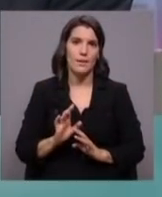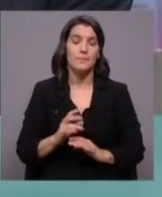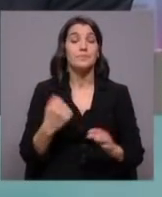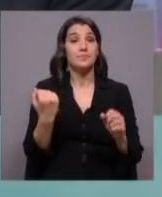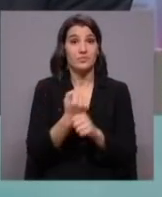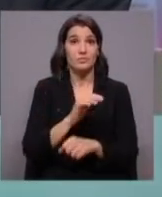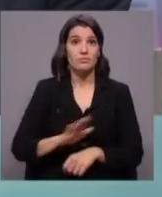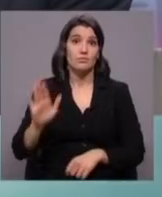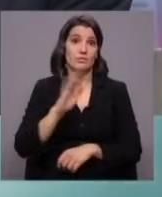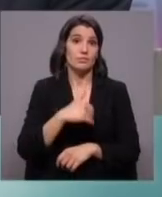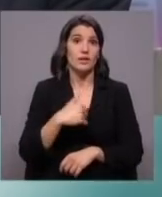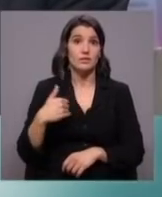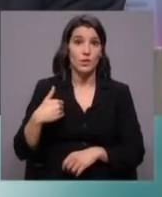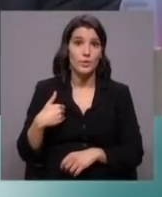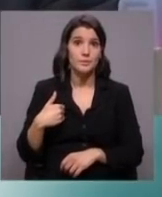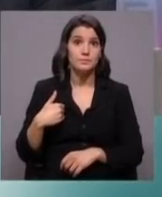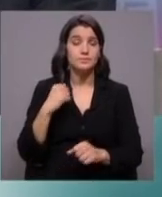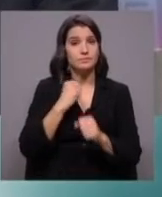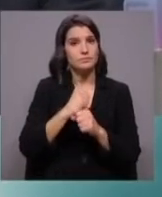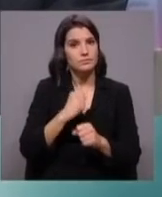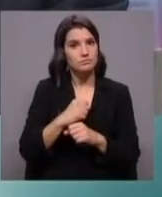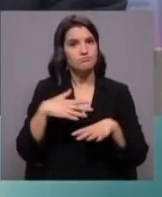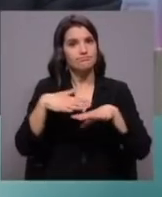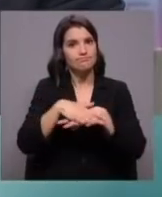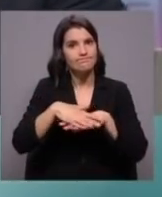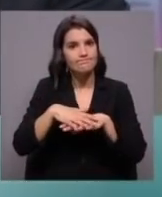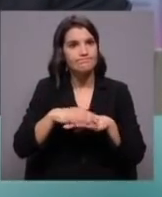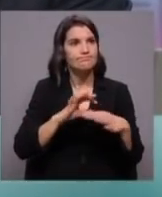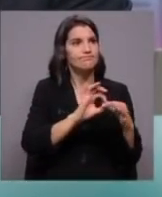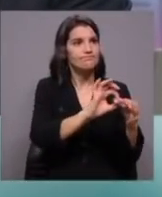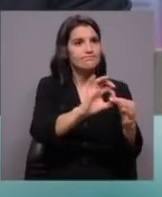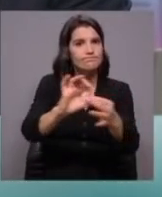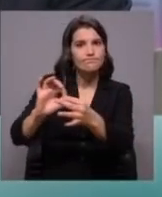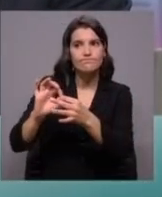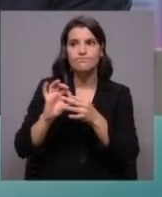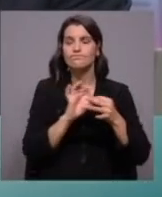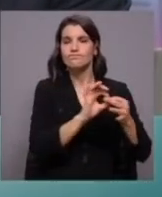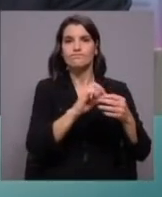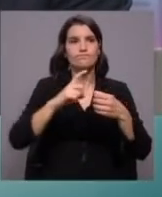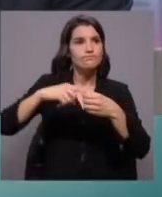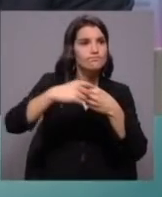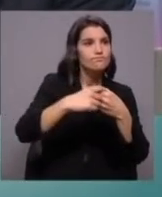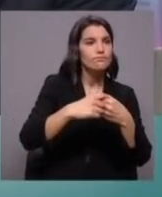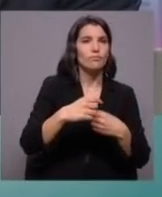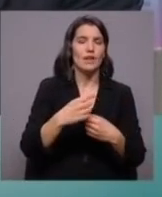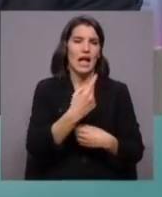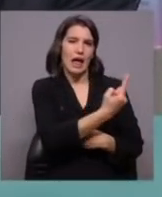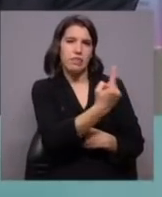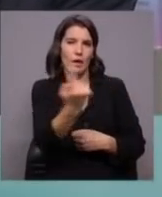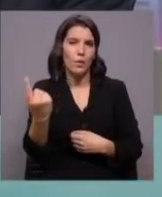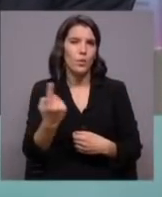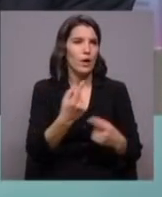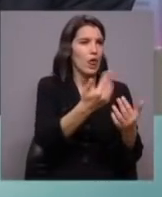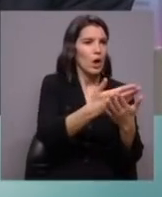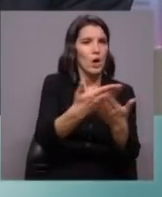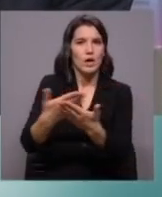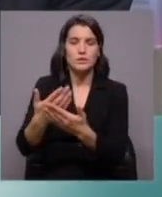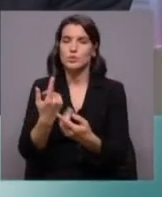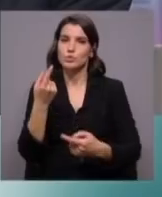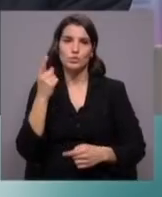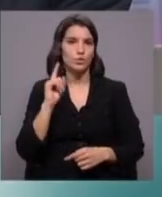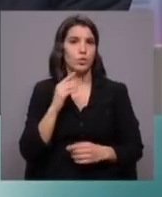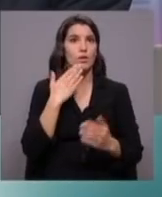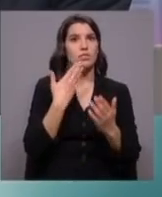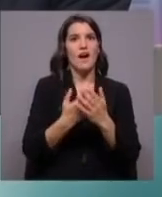Serviço Nacional de Saúde que trabalha em rede, que colabora, que não é cada sítio, é que lhe deu a força extraordinária para responder a